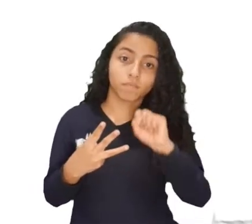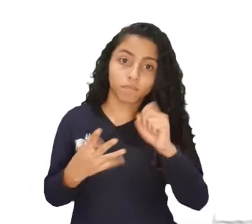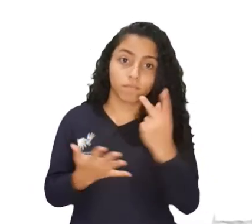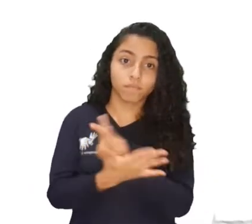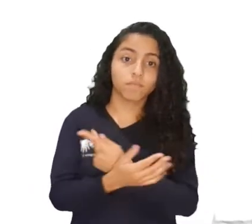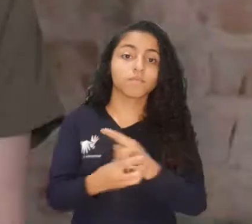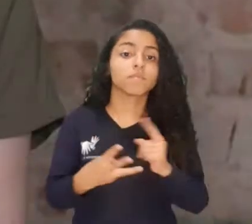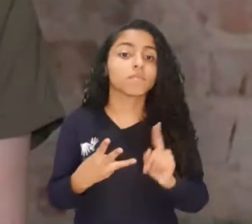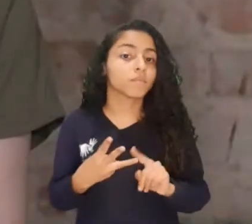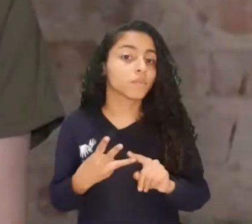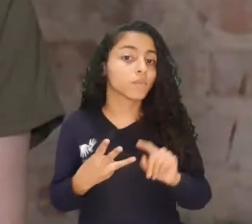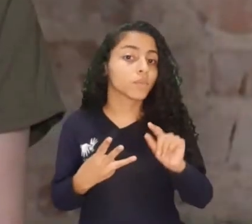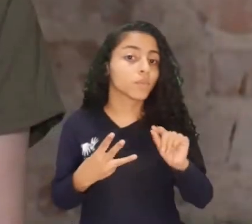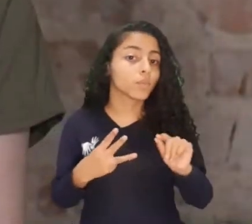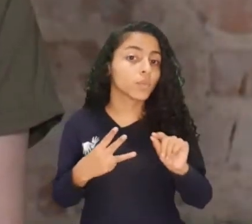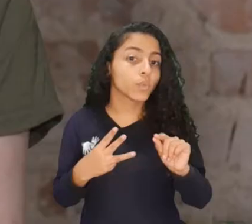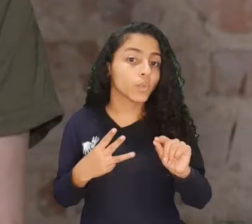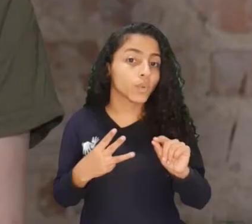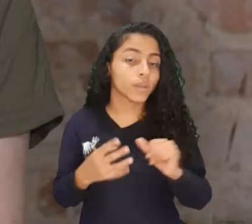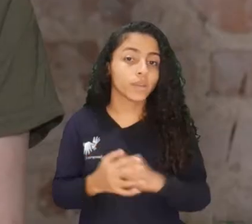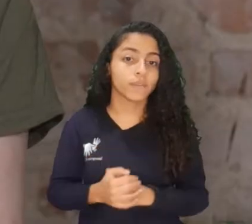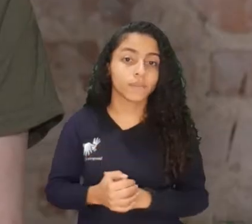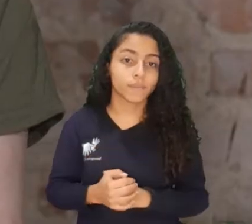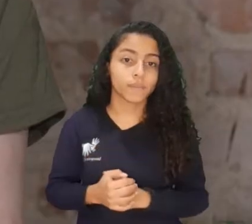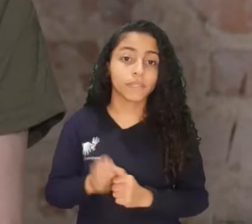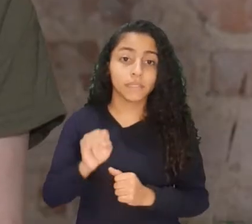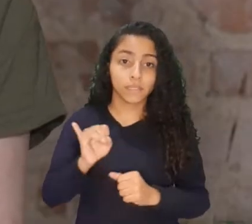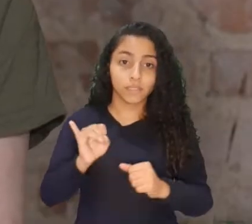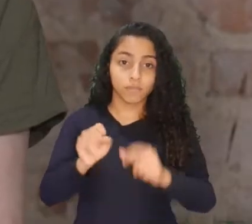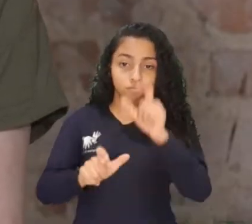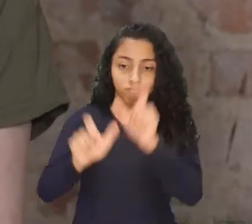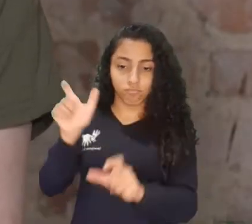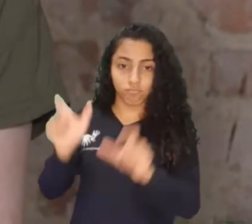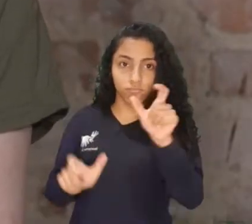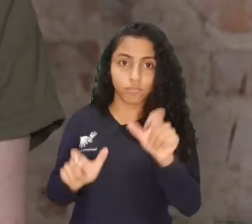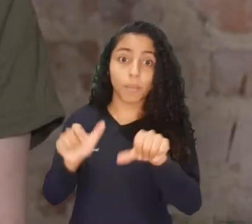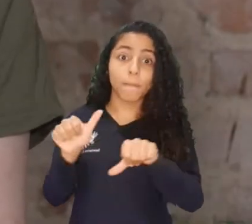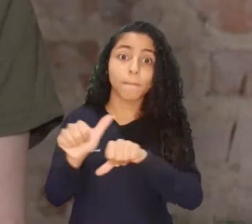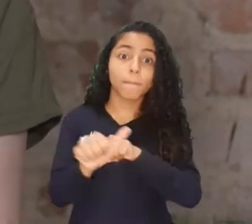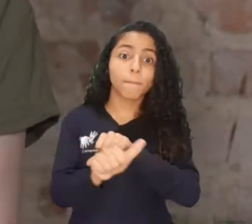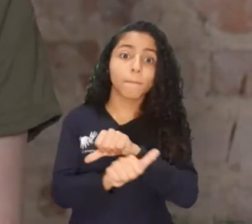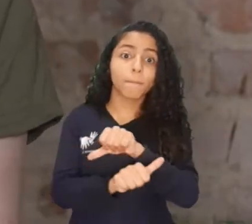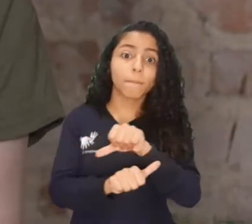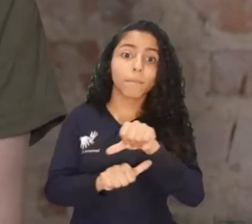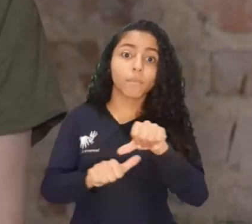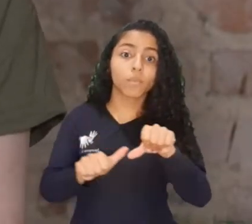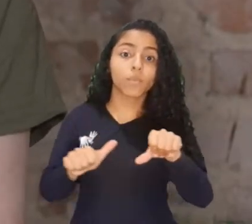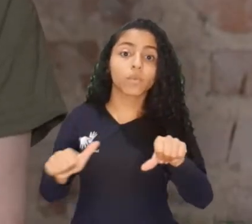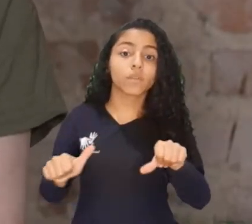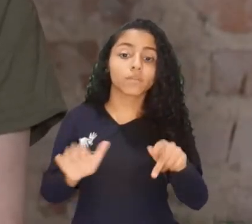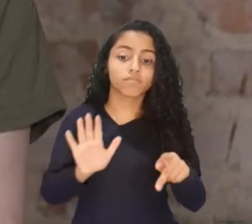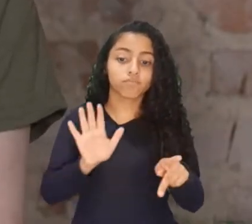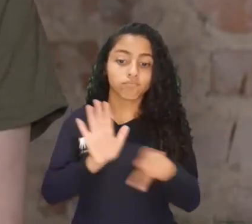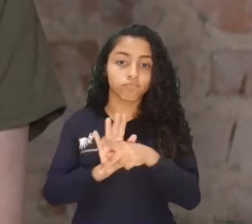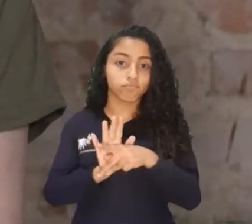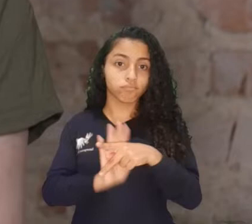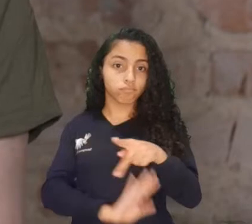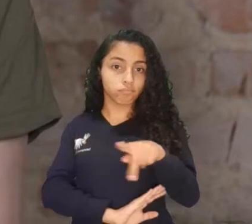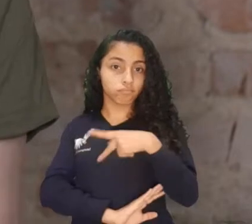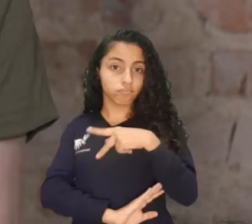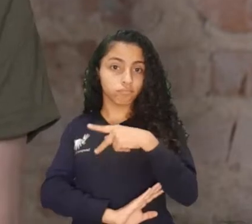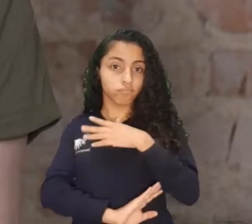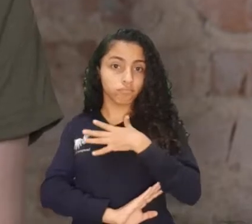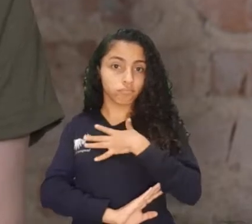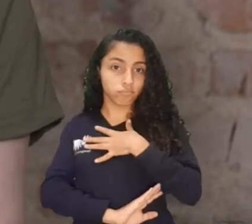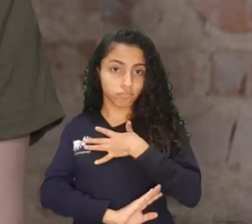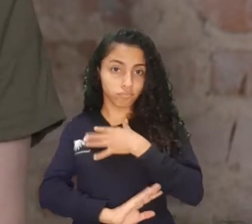eixo intrínseco, ou seja, quando os organismos modificam atributos próprios, atributos